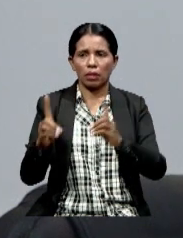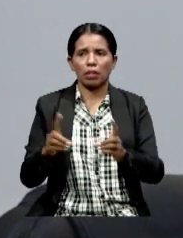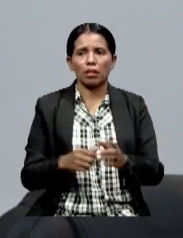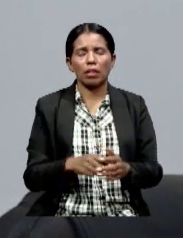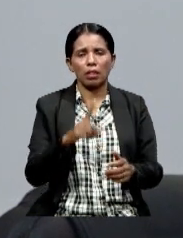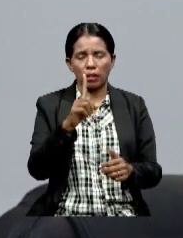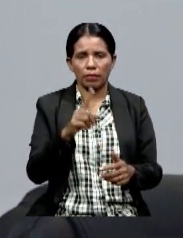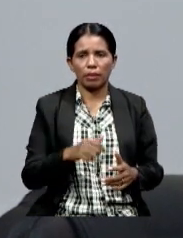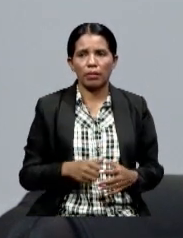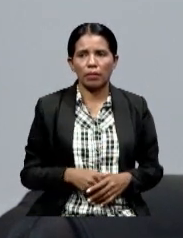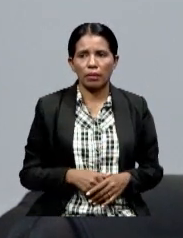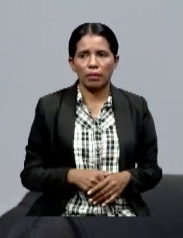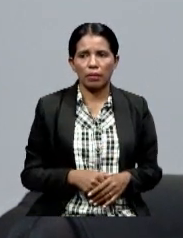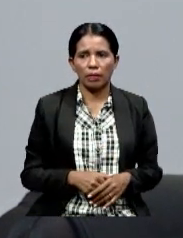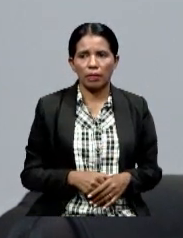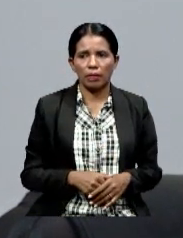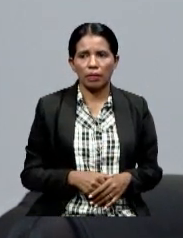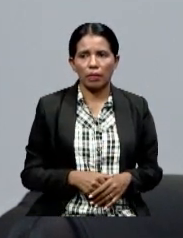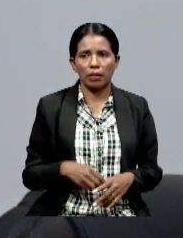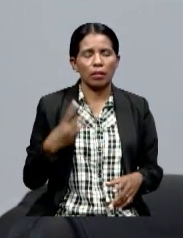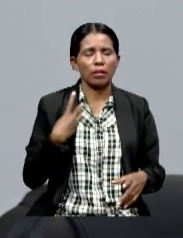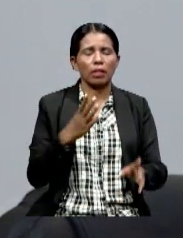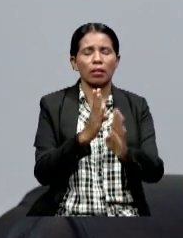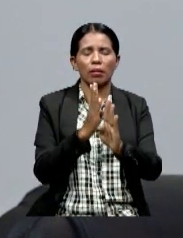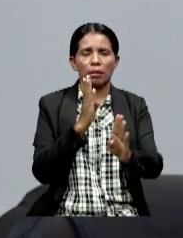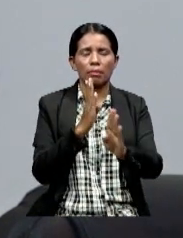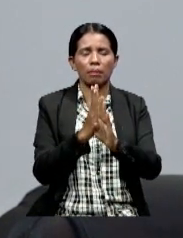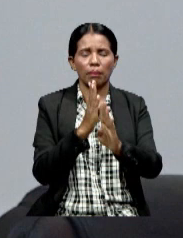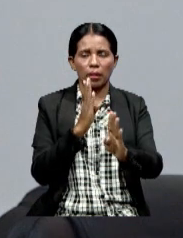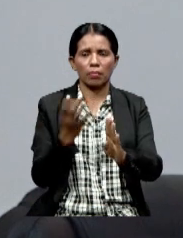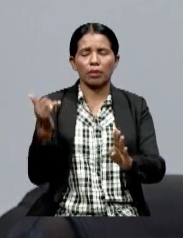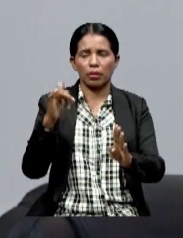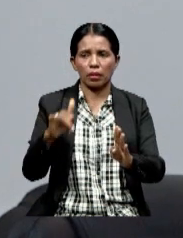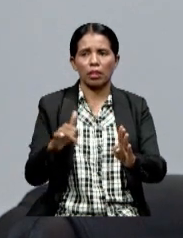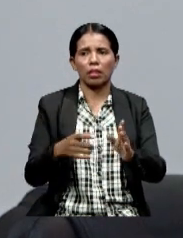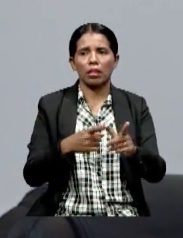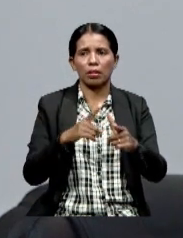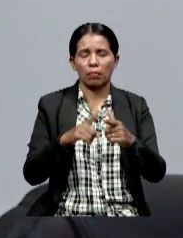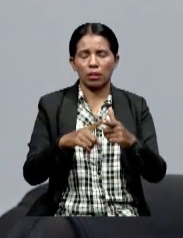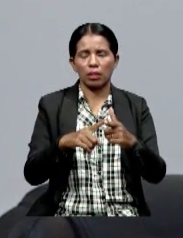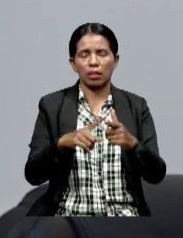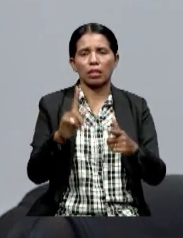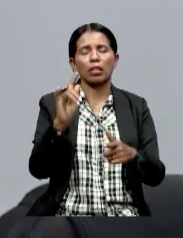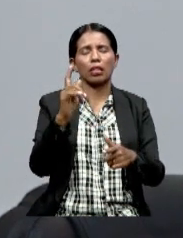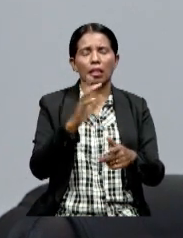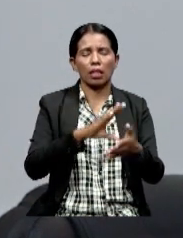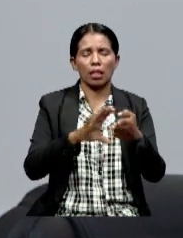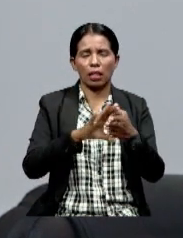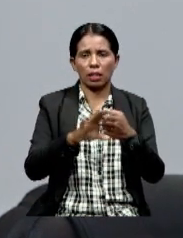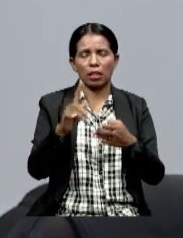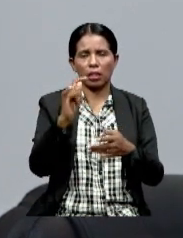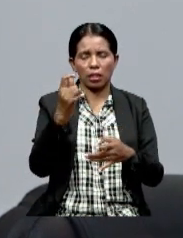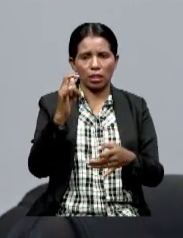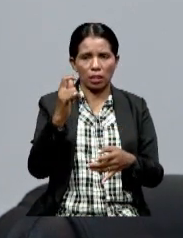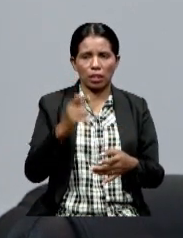ida. E tem uma coletiva. Segundo, e tem a taxa. E daí a